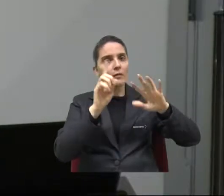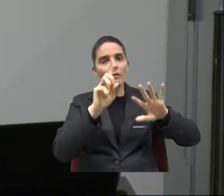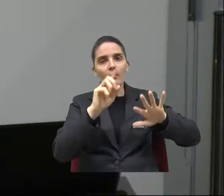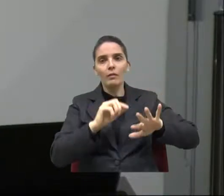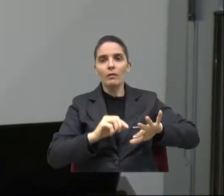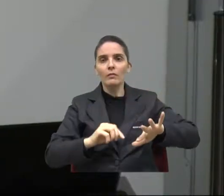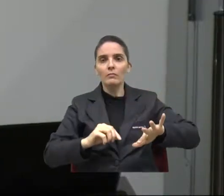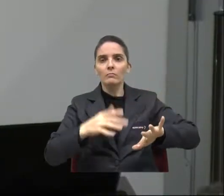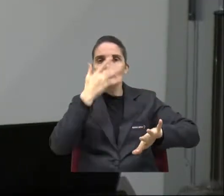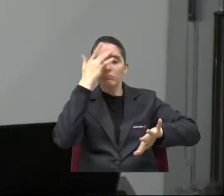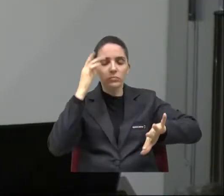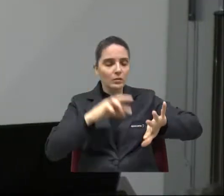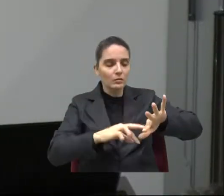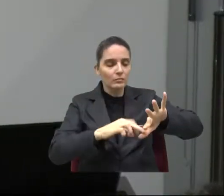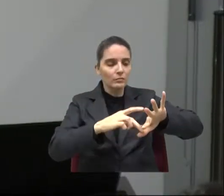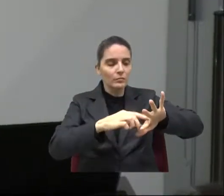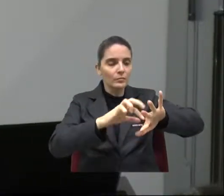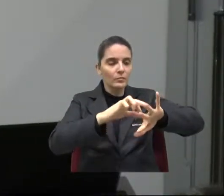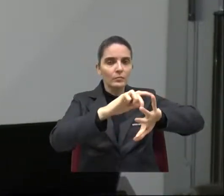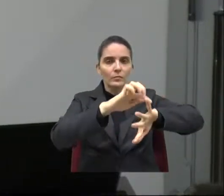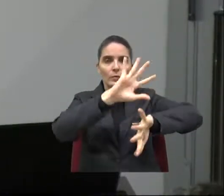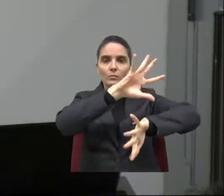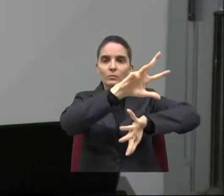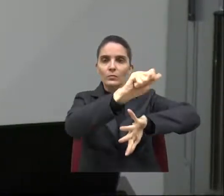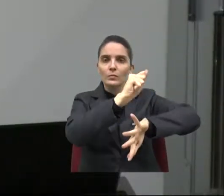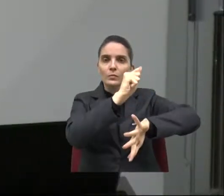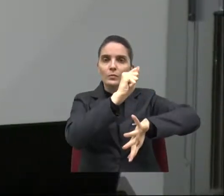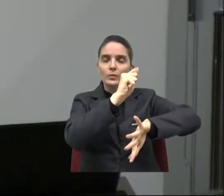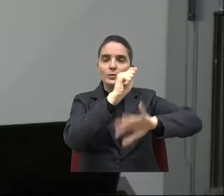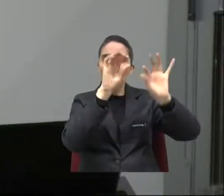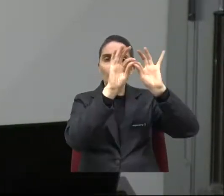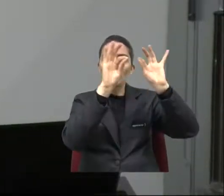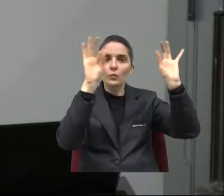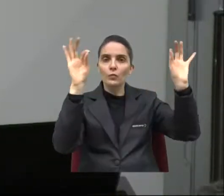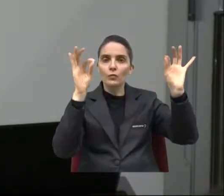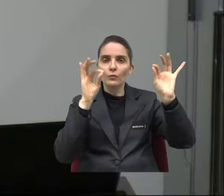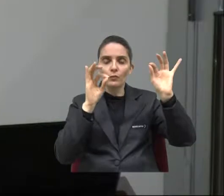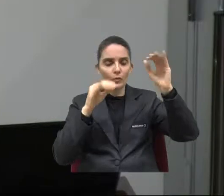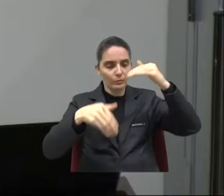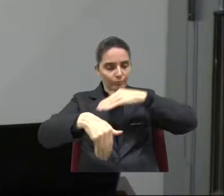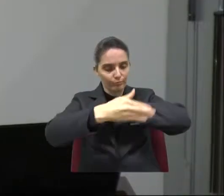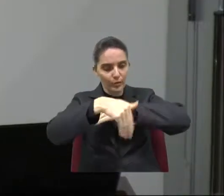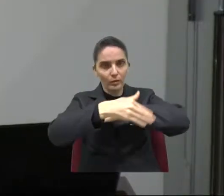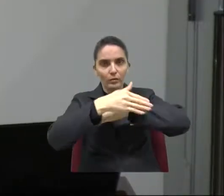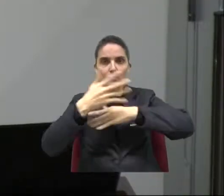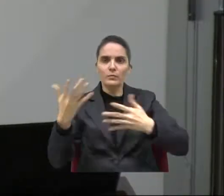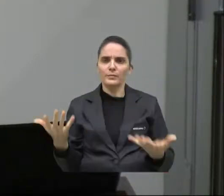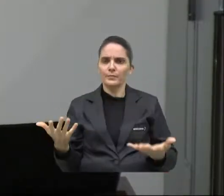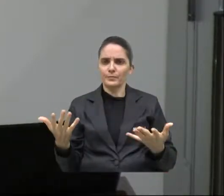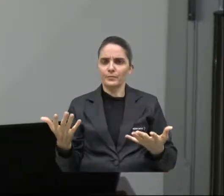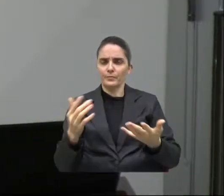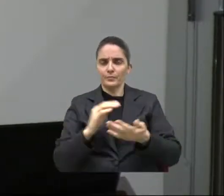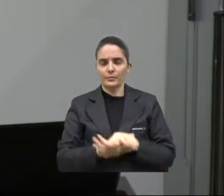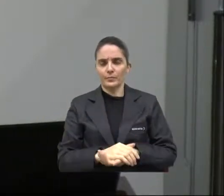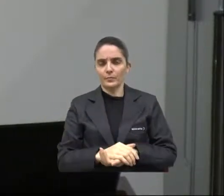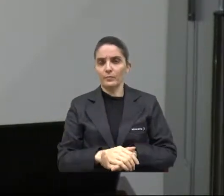um ladrão que estava lá fazendo o furto, e o bairro ficou às escuras. Então, quem vende esse material, quem recicla